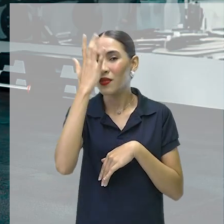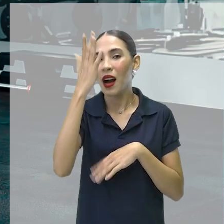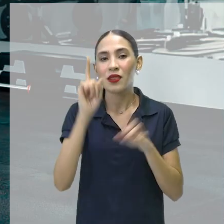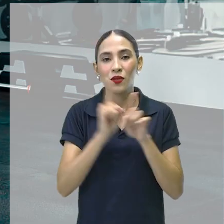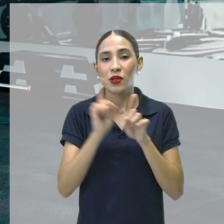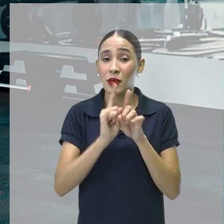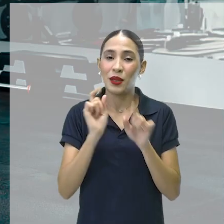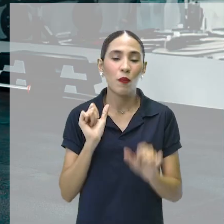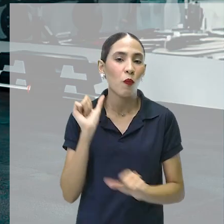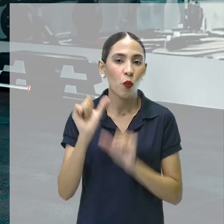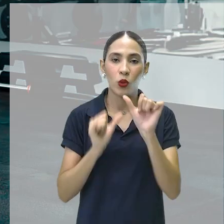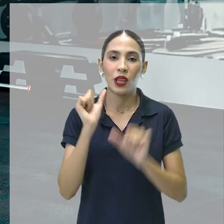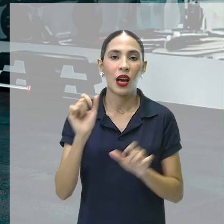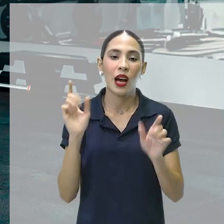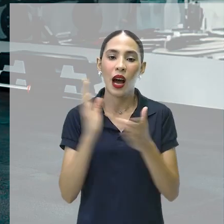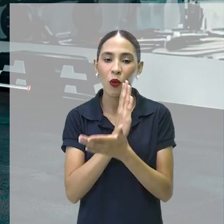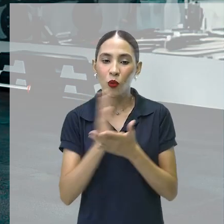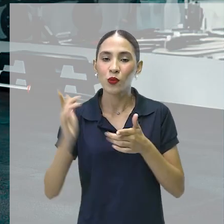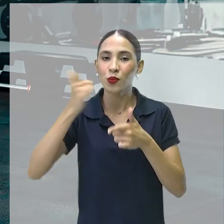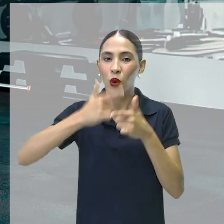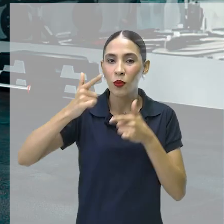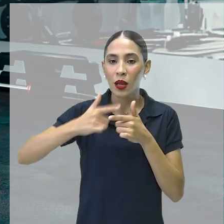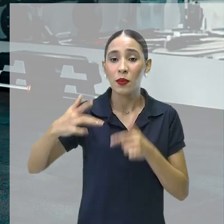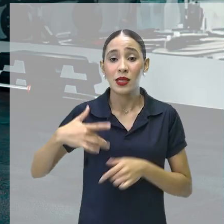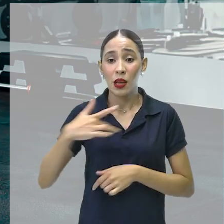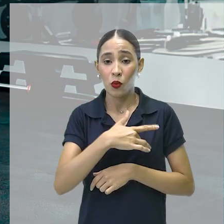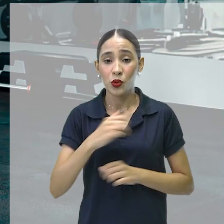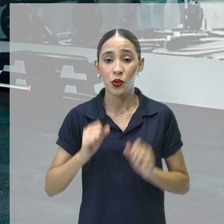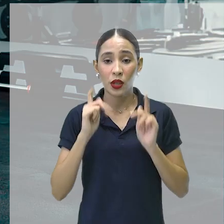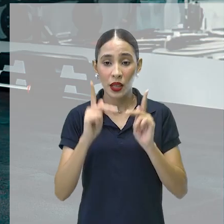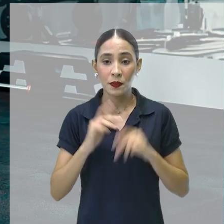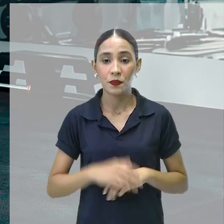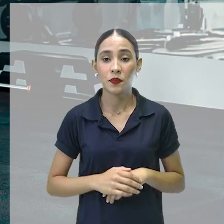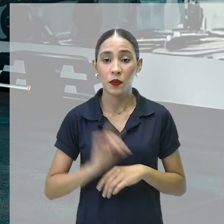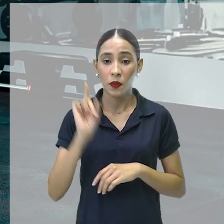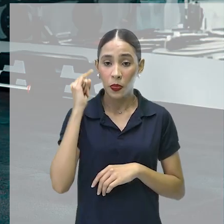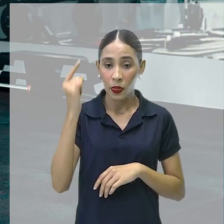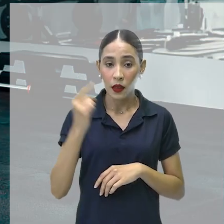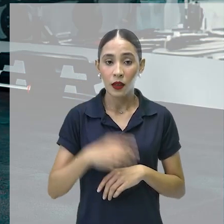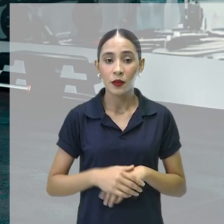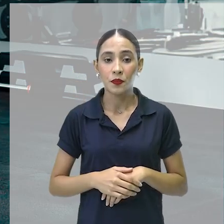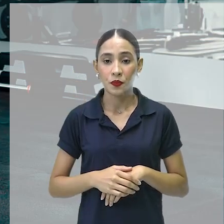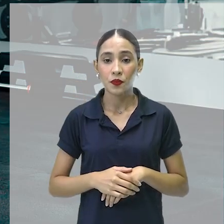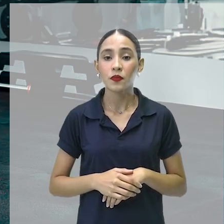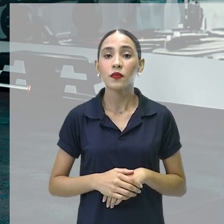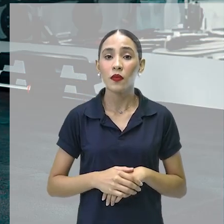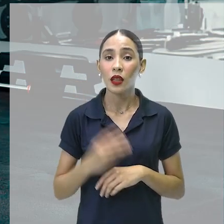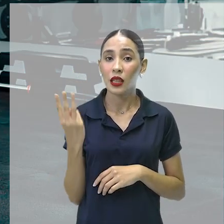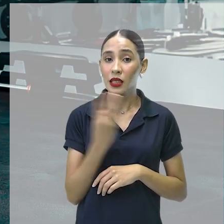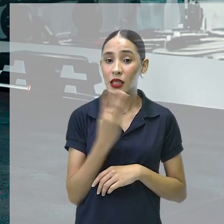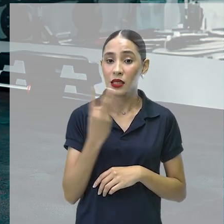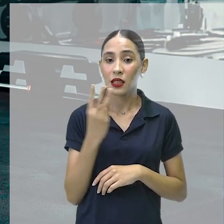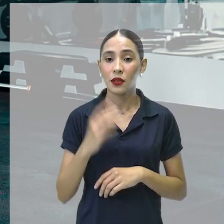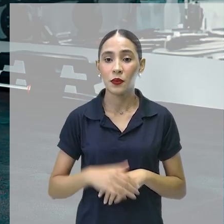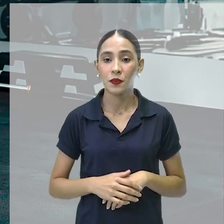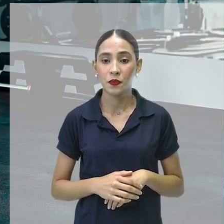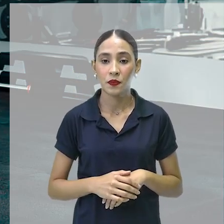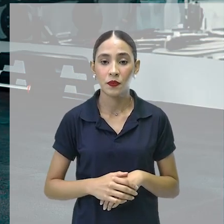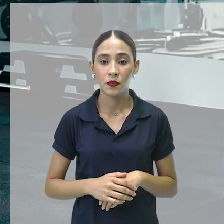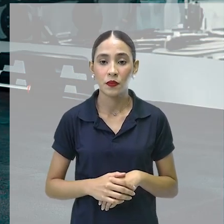de reverter aí alguns problemas de saúde, tá certo? Prosseguindo, vamos ao nosso terceiro